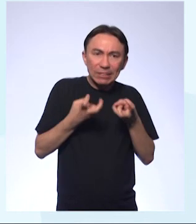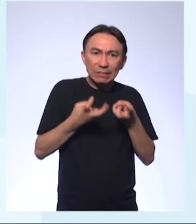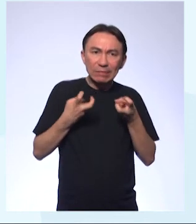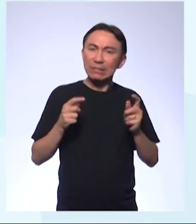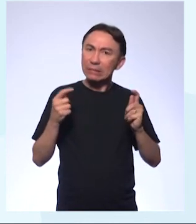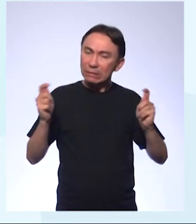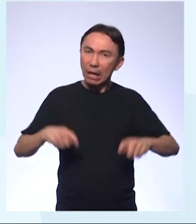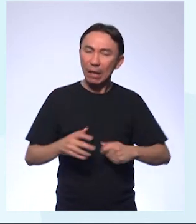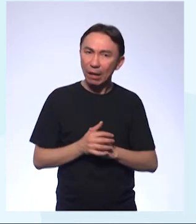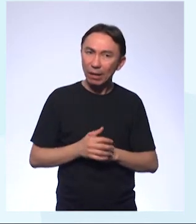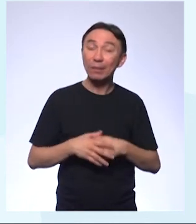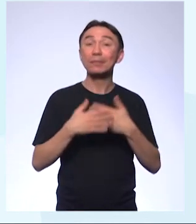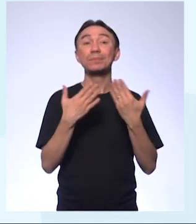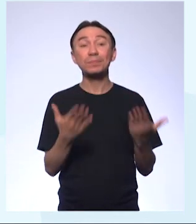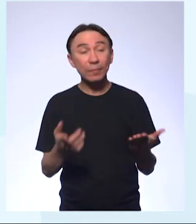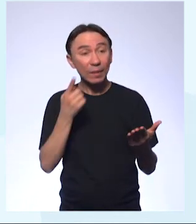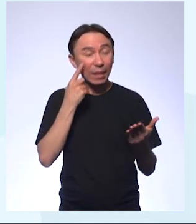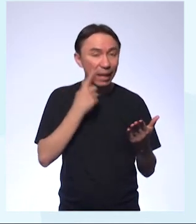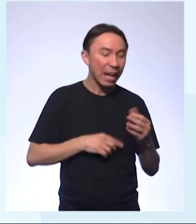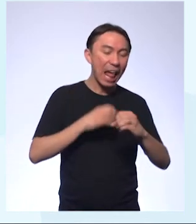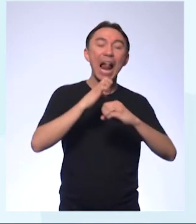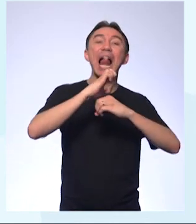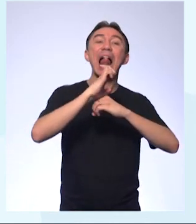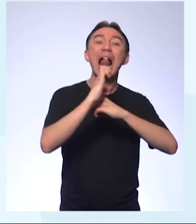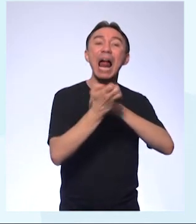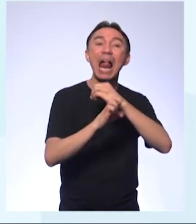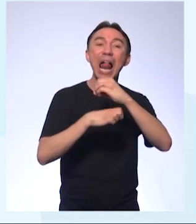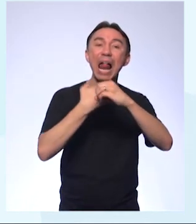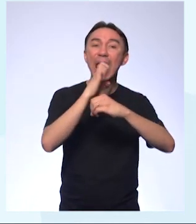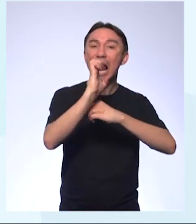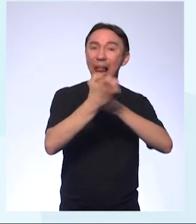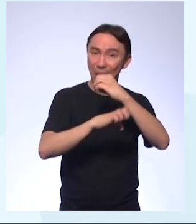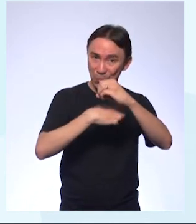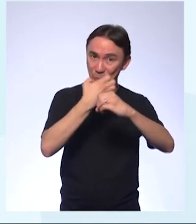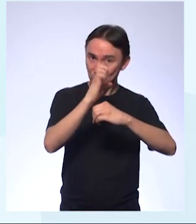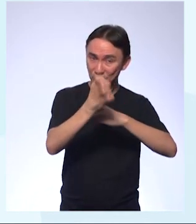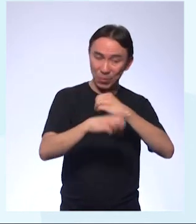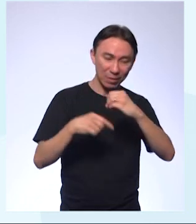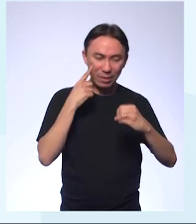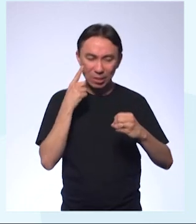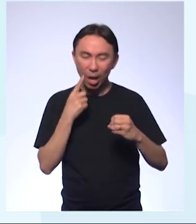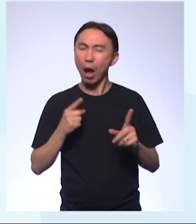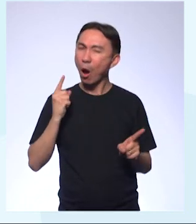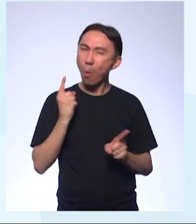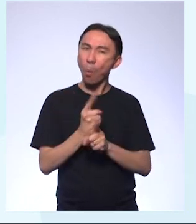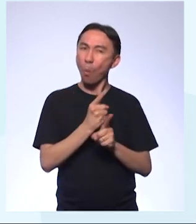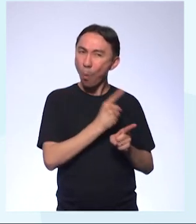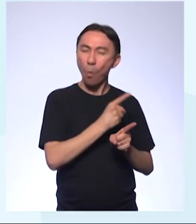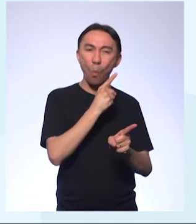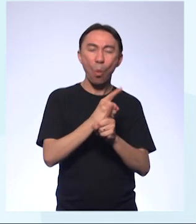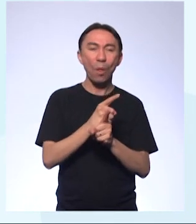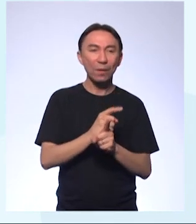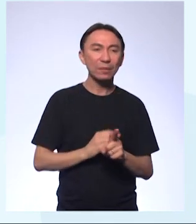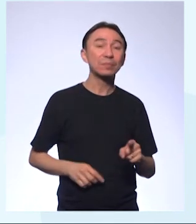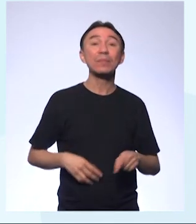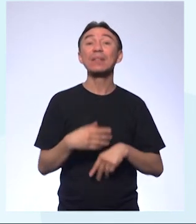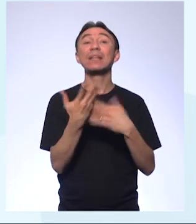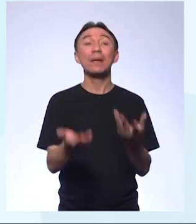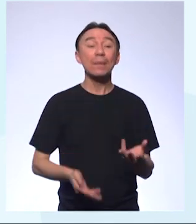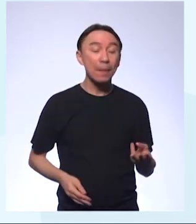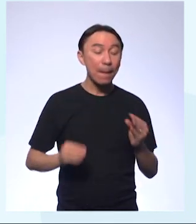mudou. Porém, ele é divisível. Porque se ele conseguiu perceber que cargas eram extraídas desse átomo, então ele não era a